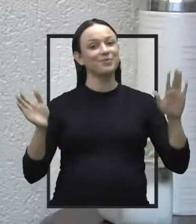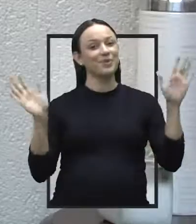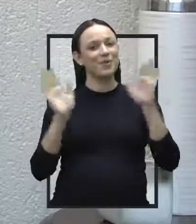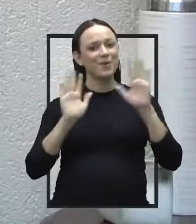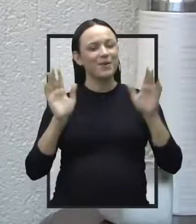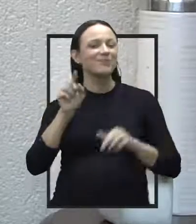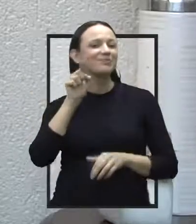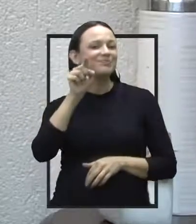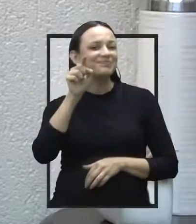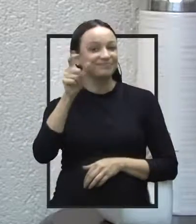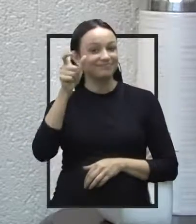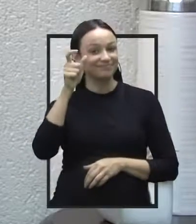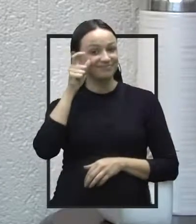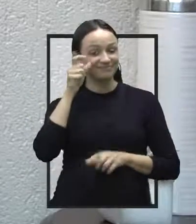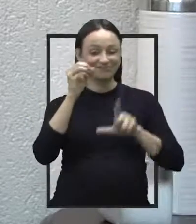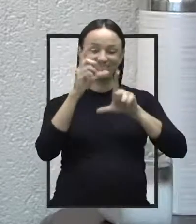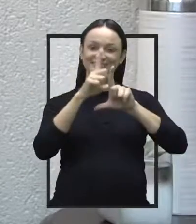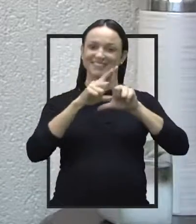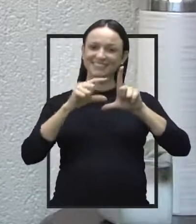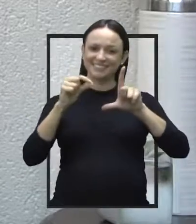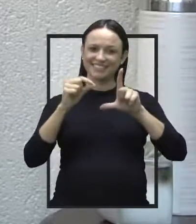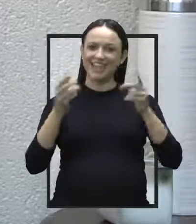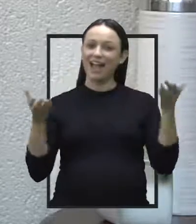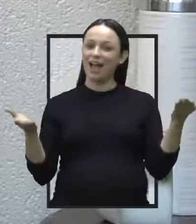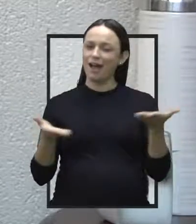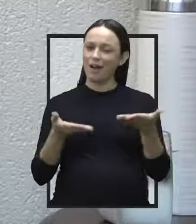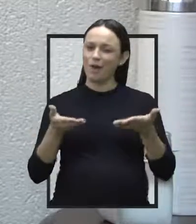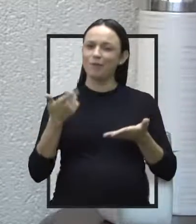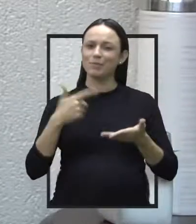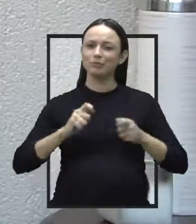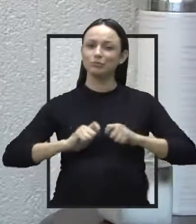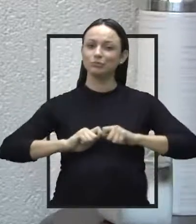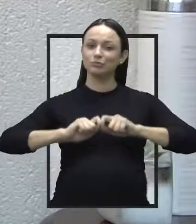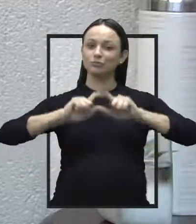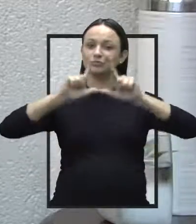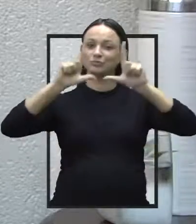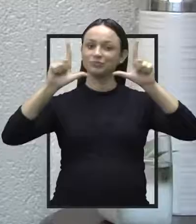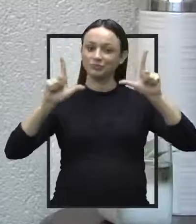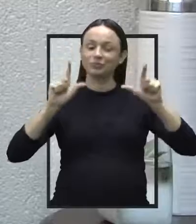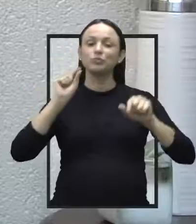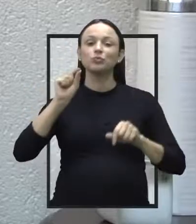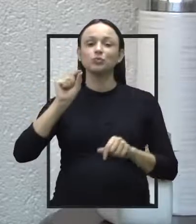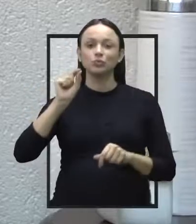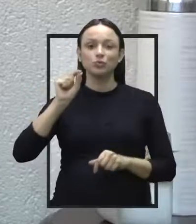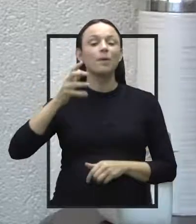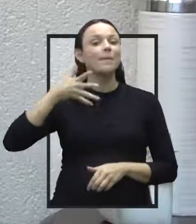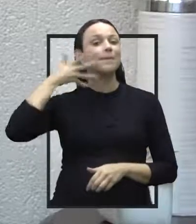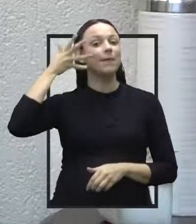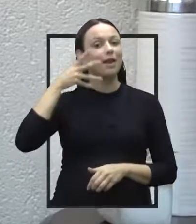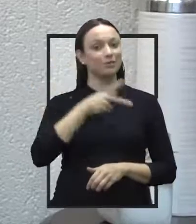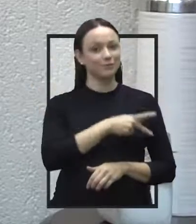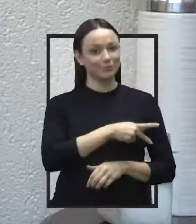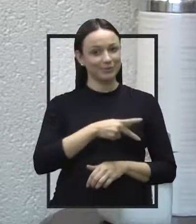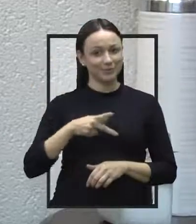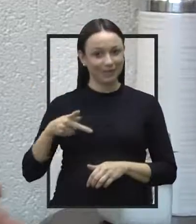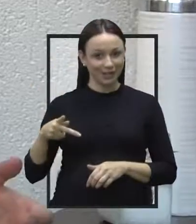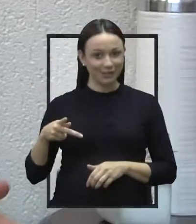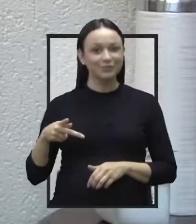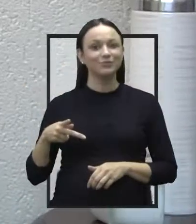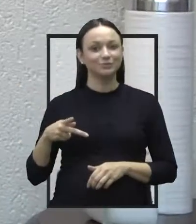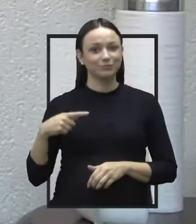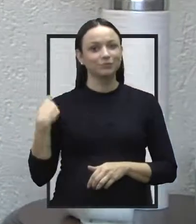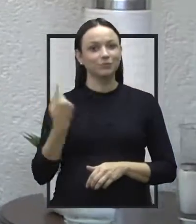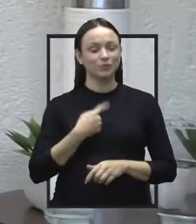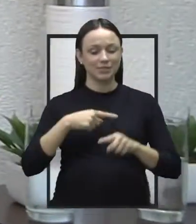Olá para você ligado na TV Câmara Jaú, está entrando no ar mais uma edição do programa A Palavra do Presidente. Hoje